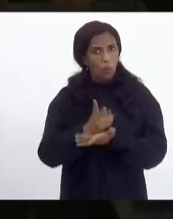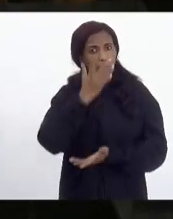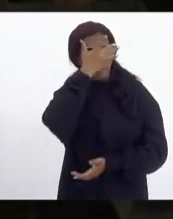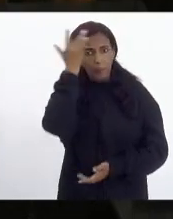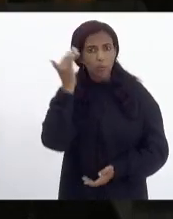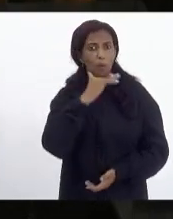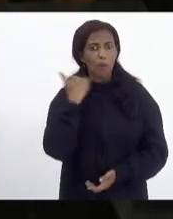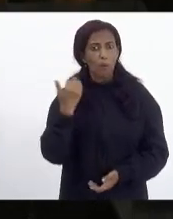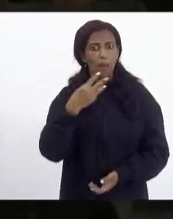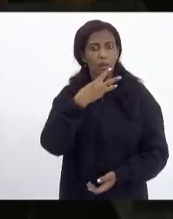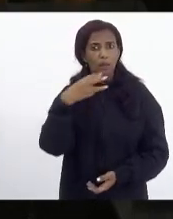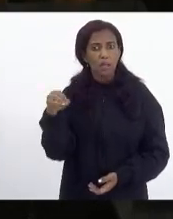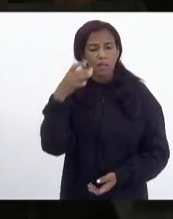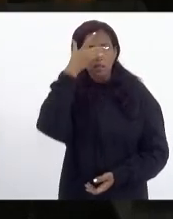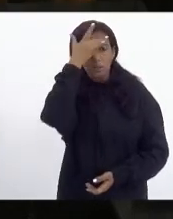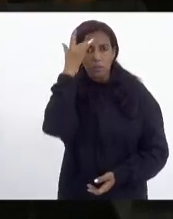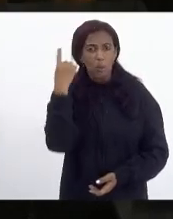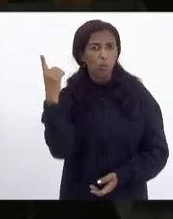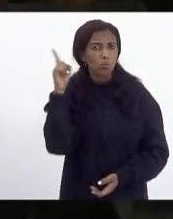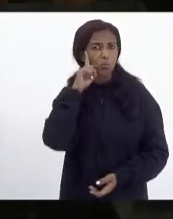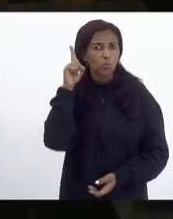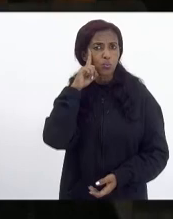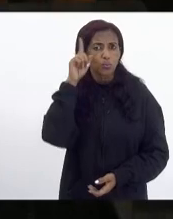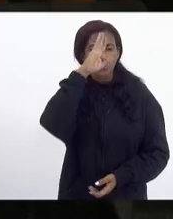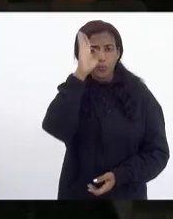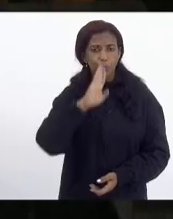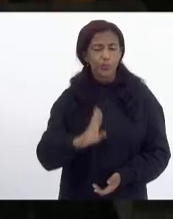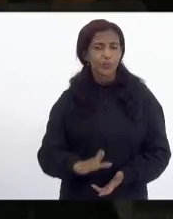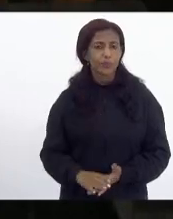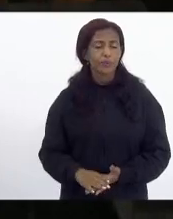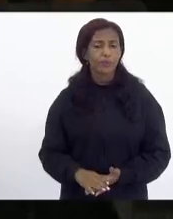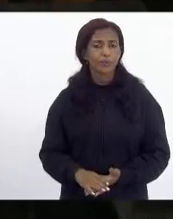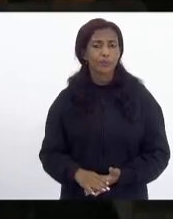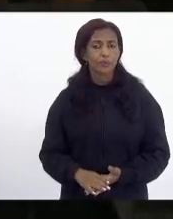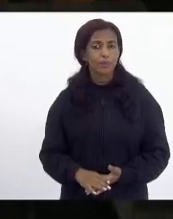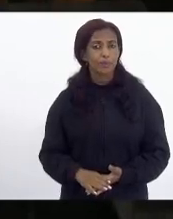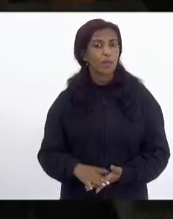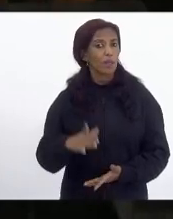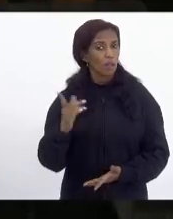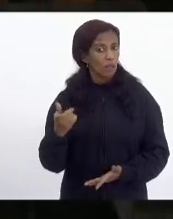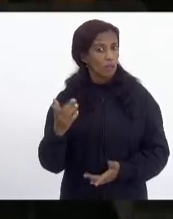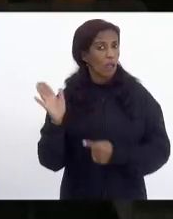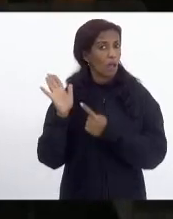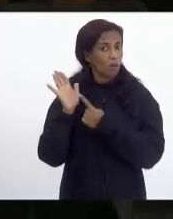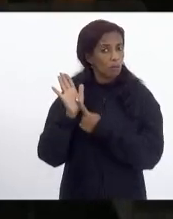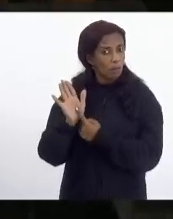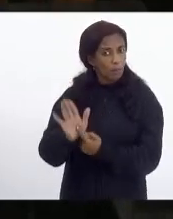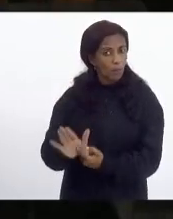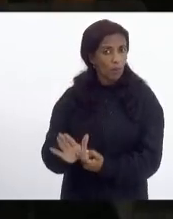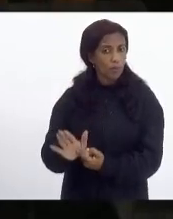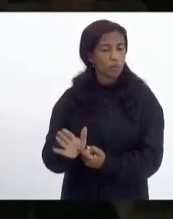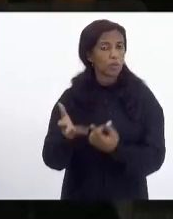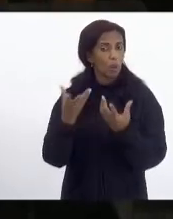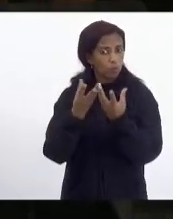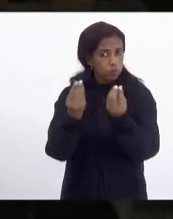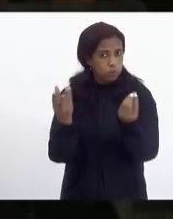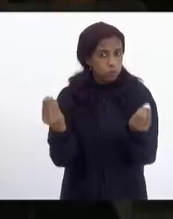pessoas por dia no Brasil o peão indicadora ainda